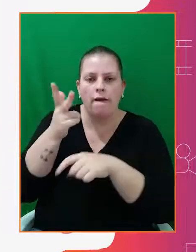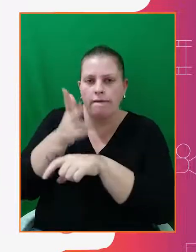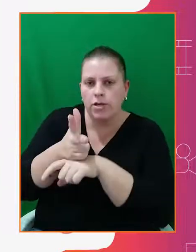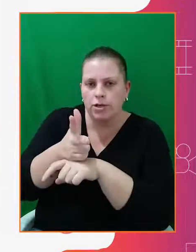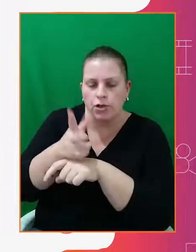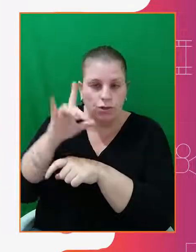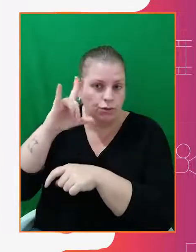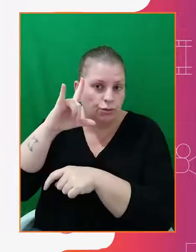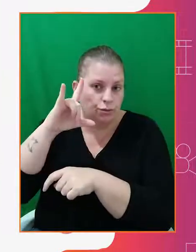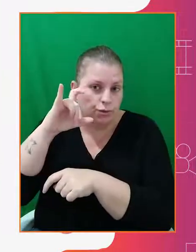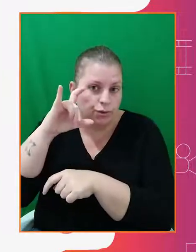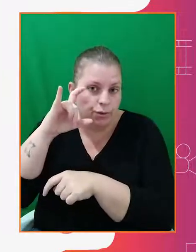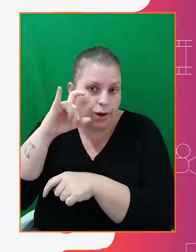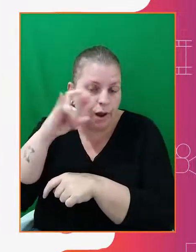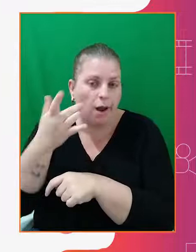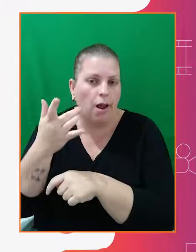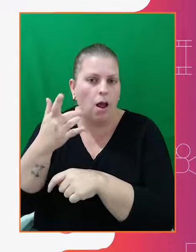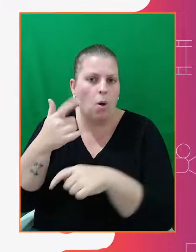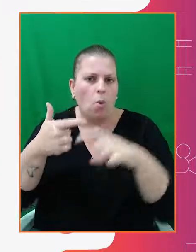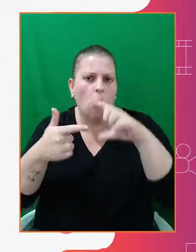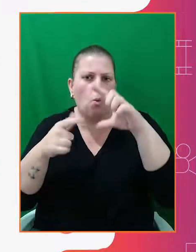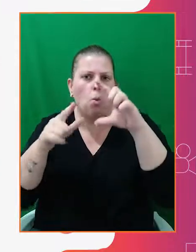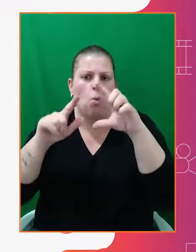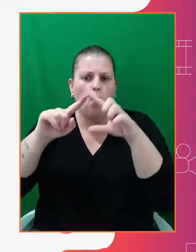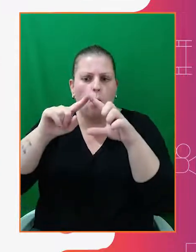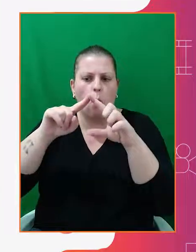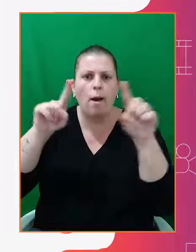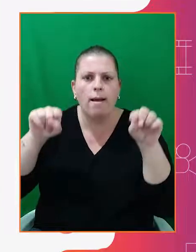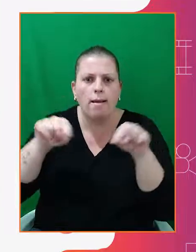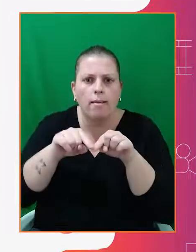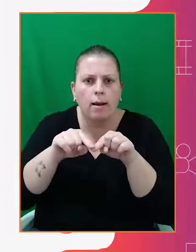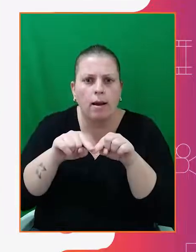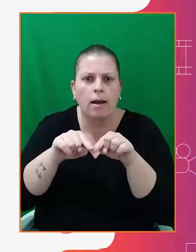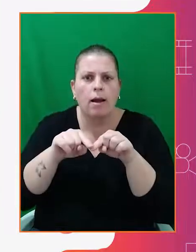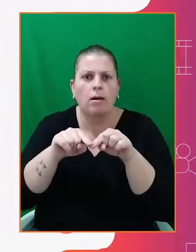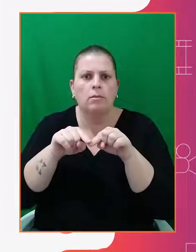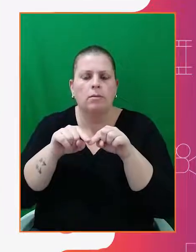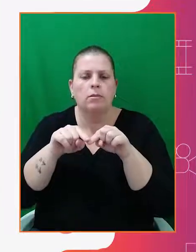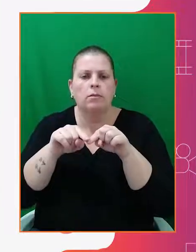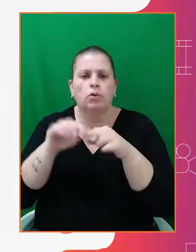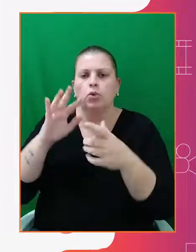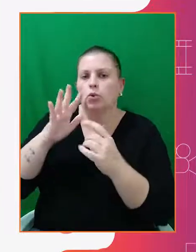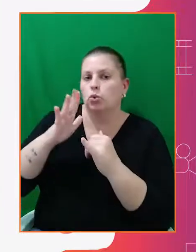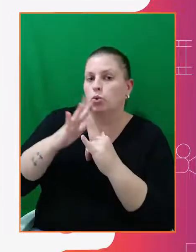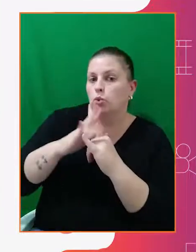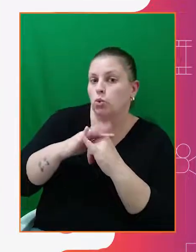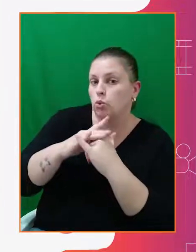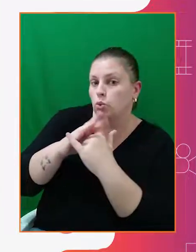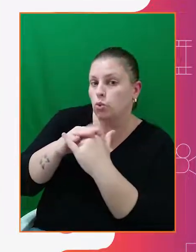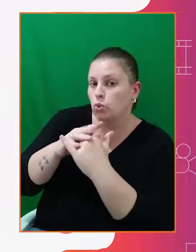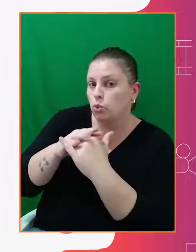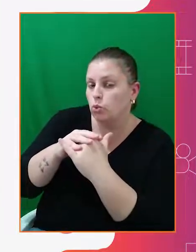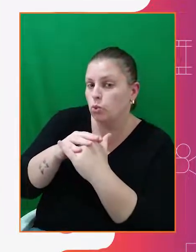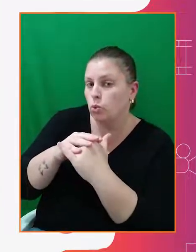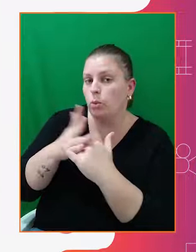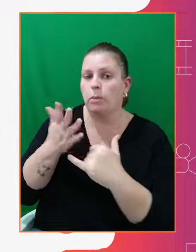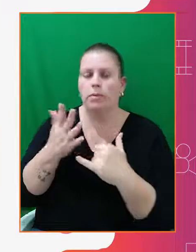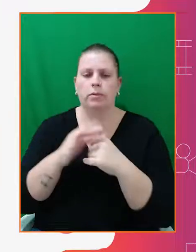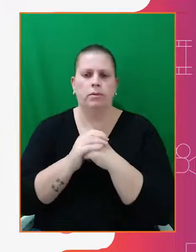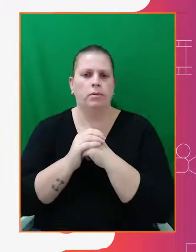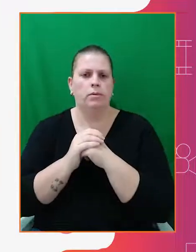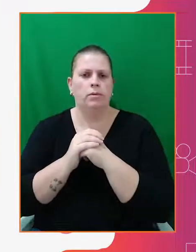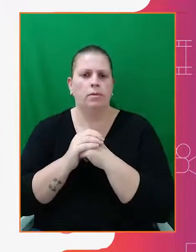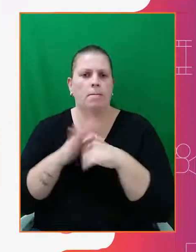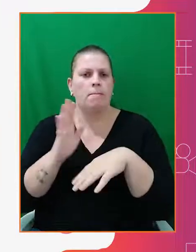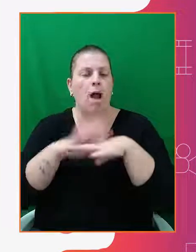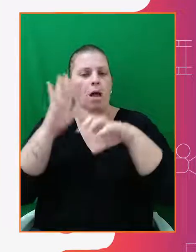para ser exibido no Instagram, que tem a sua forma mais quadrada. Vai ser um vídeo para ser exibido no YouTube, que tem uma